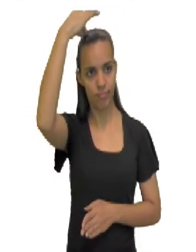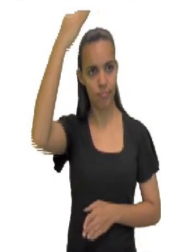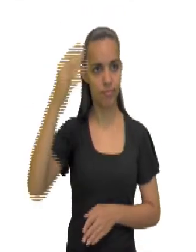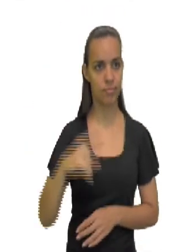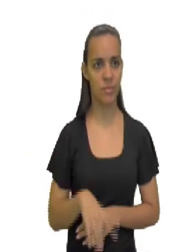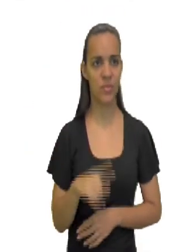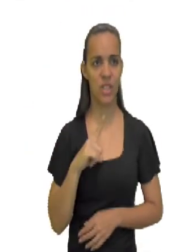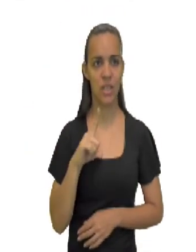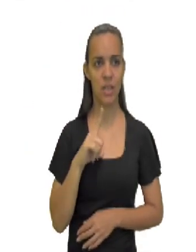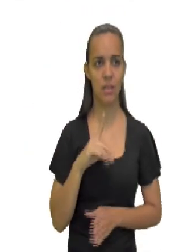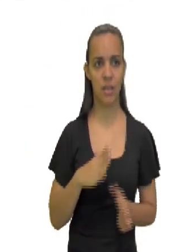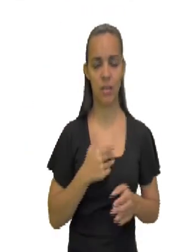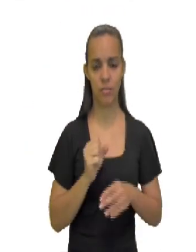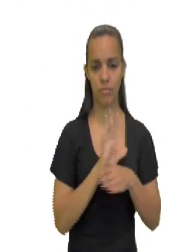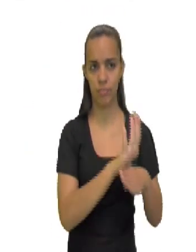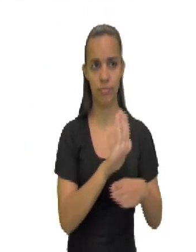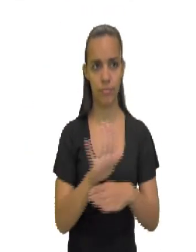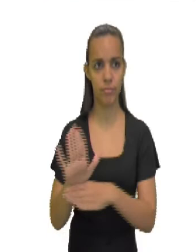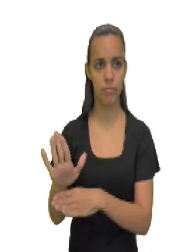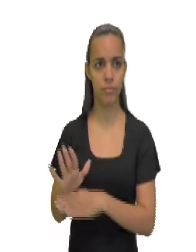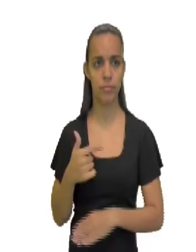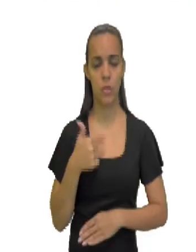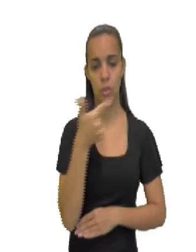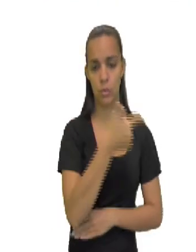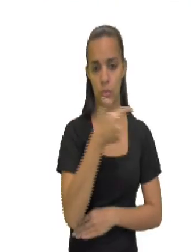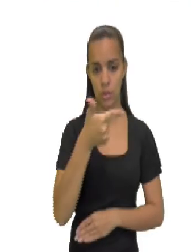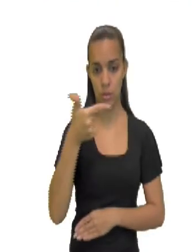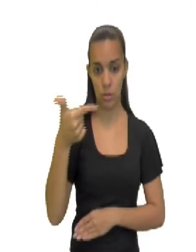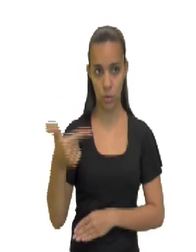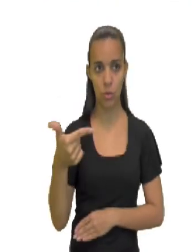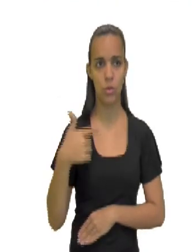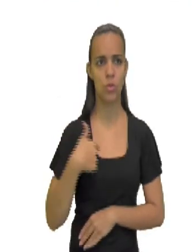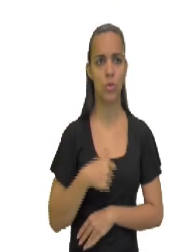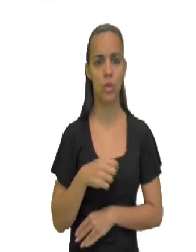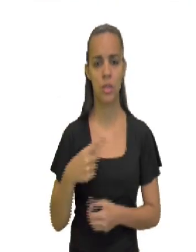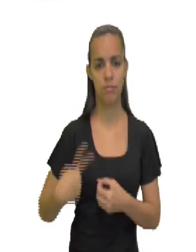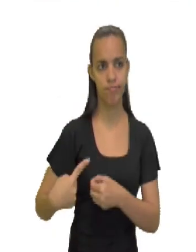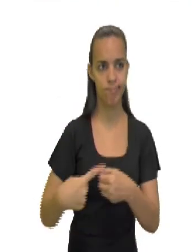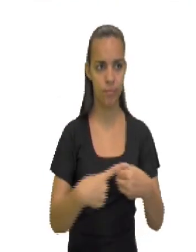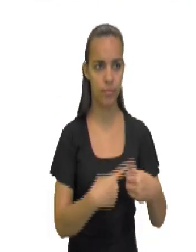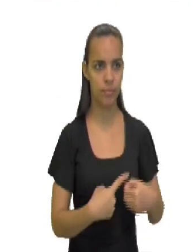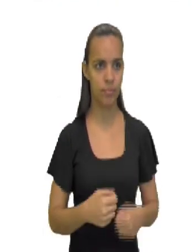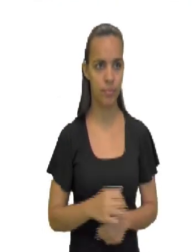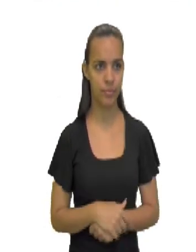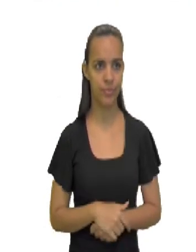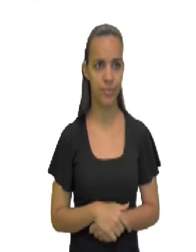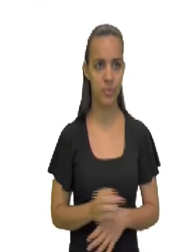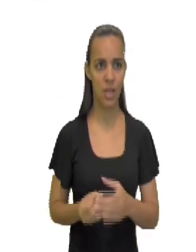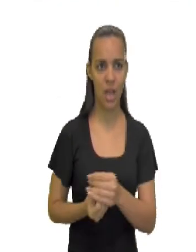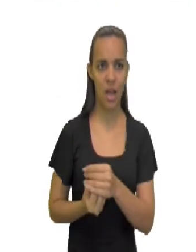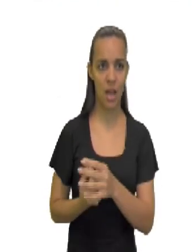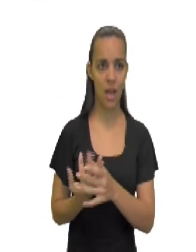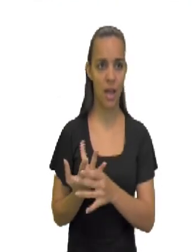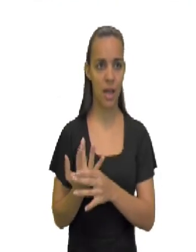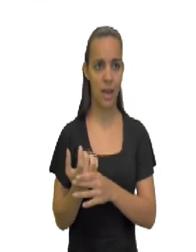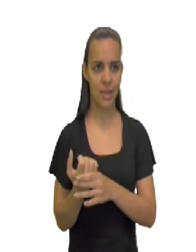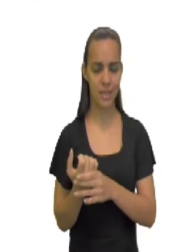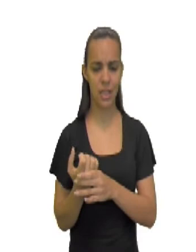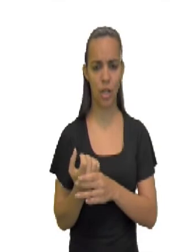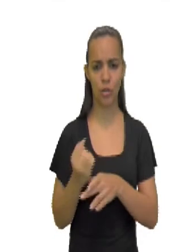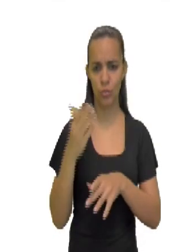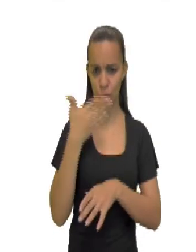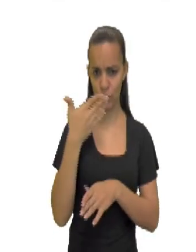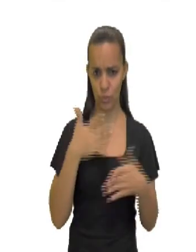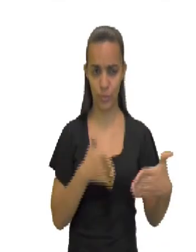222 municípios. As nascentes do Rio Doce estão em Minas Gerais, nas Serras da